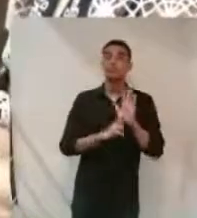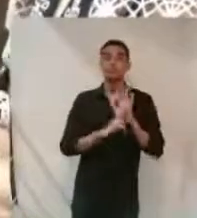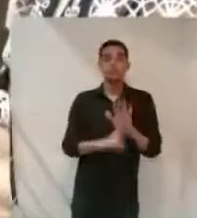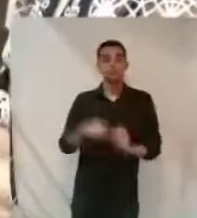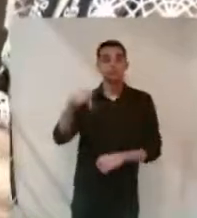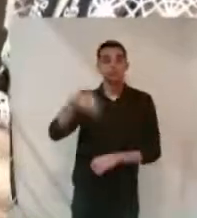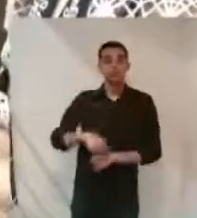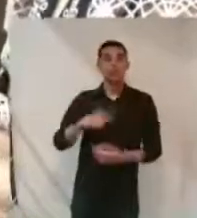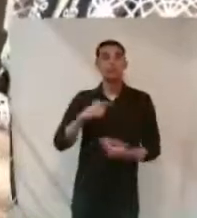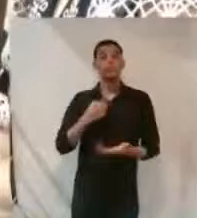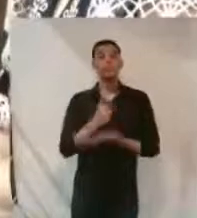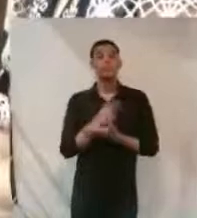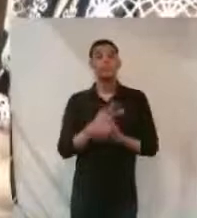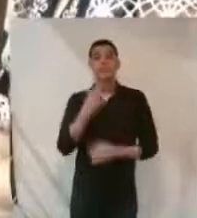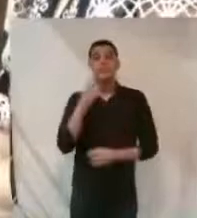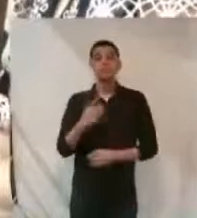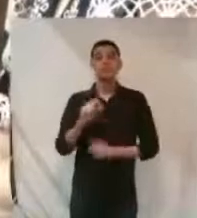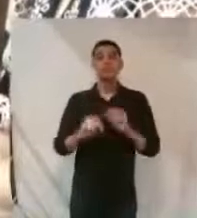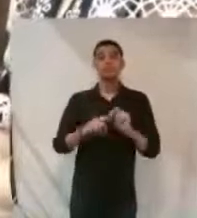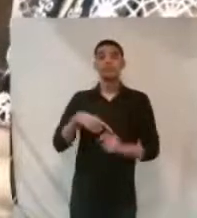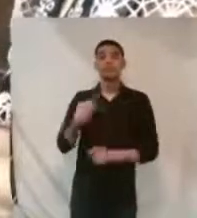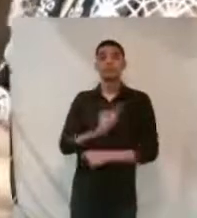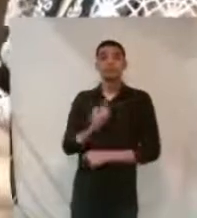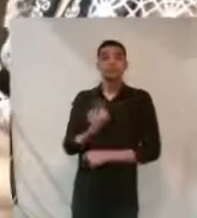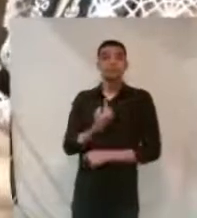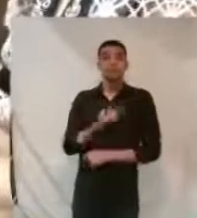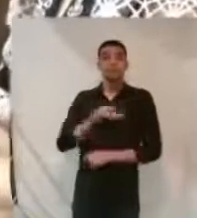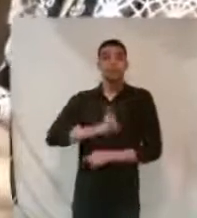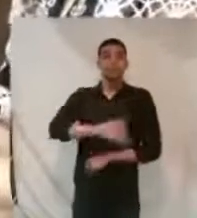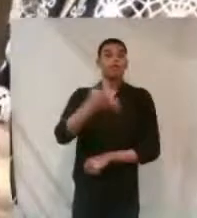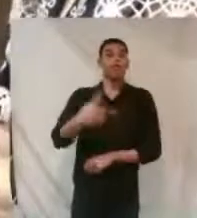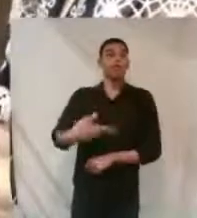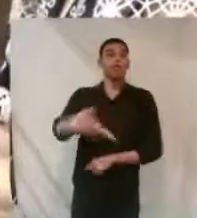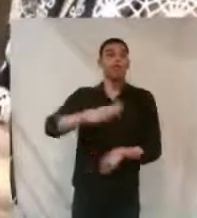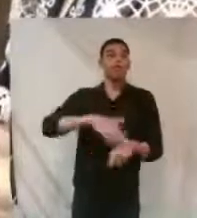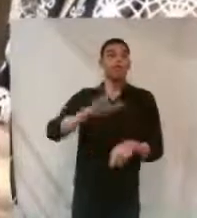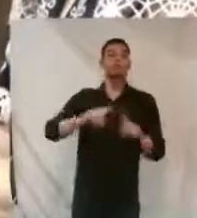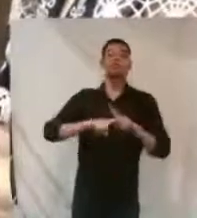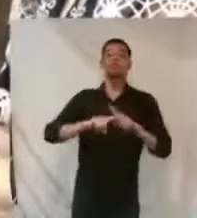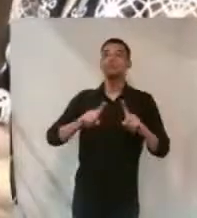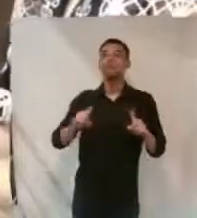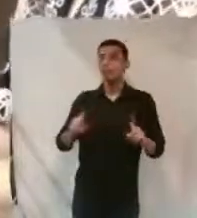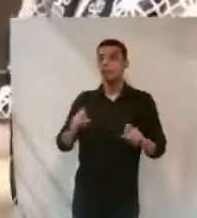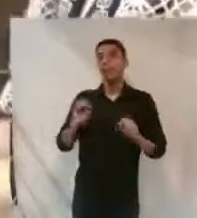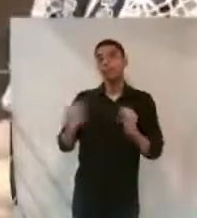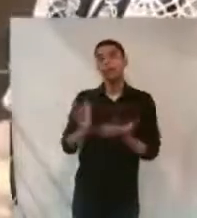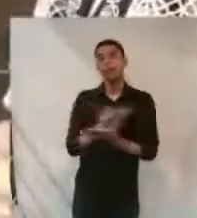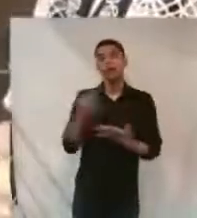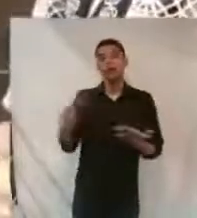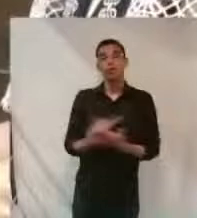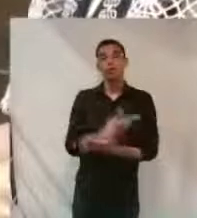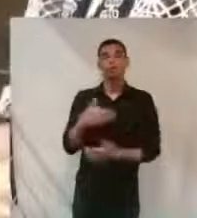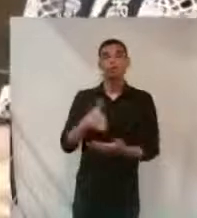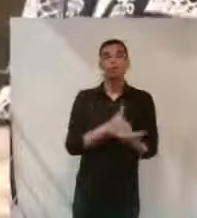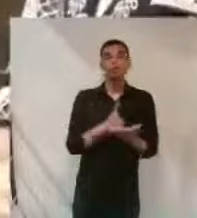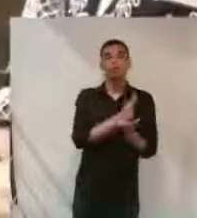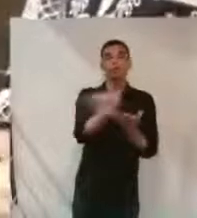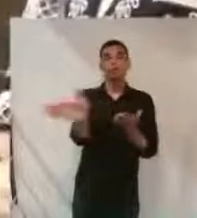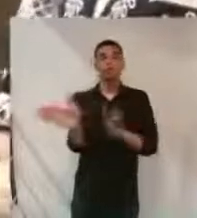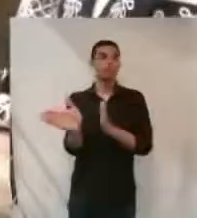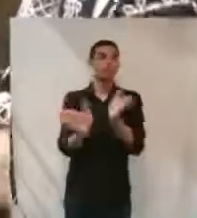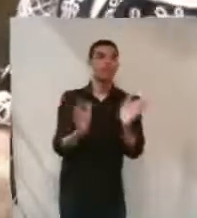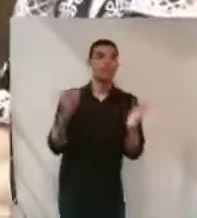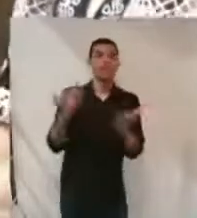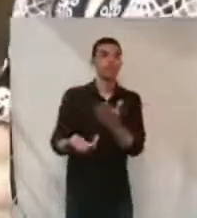fala assim: sozinho nós vamos mais rápidos, mas nós podemos nos perder no caminho. Mas